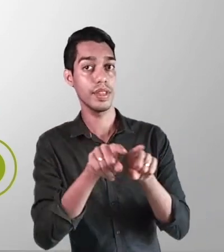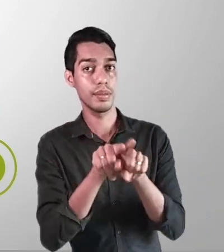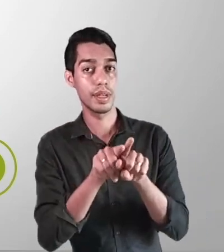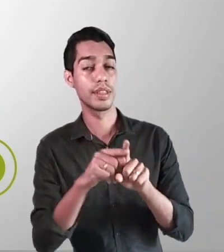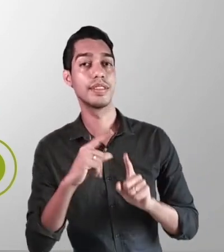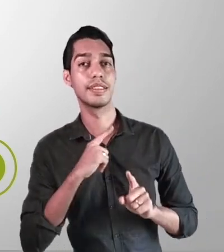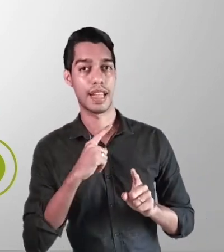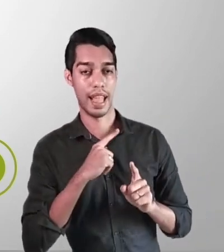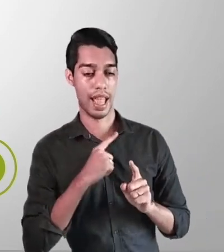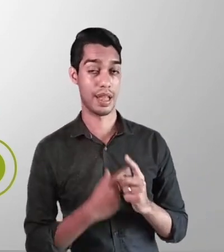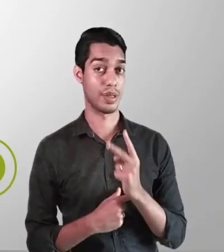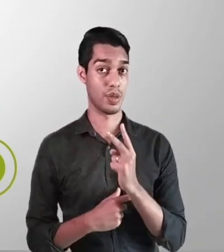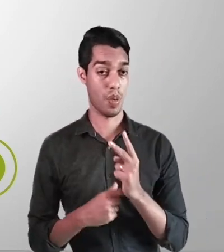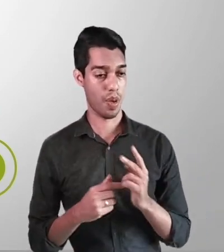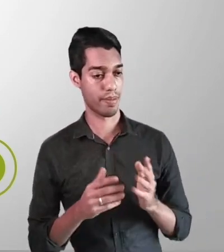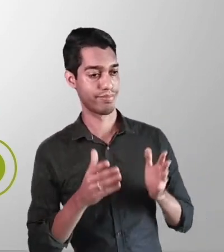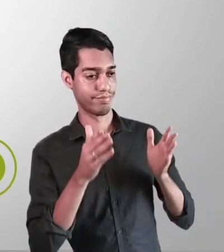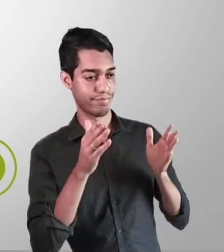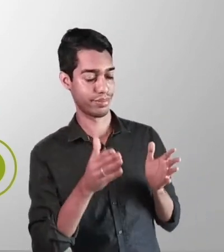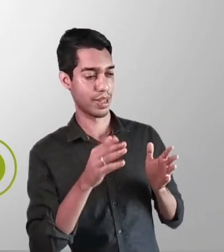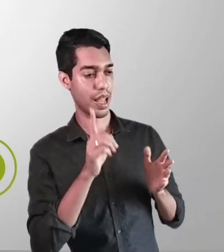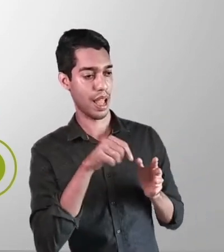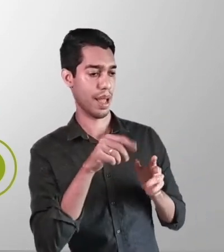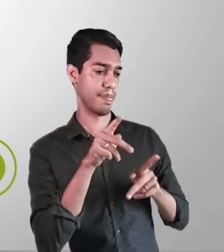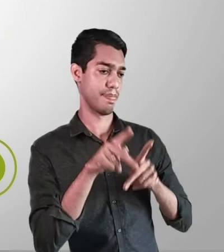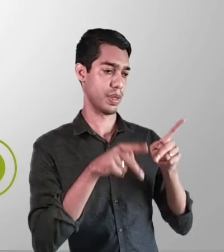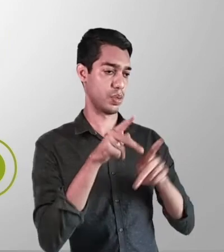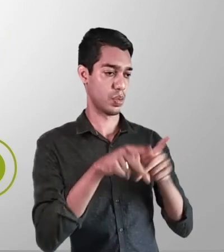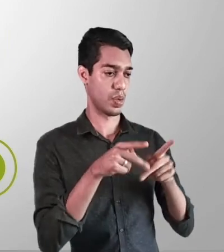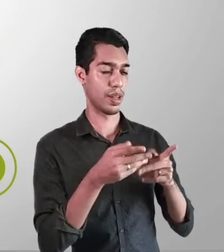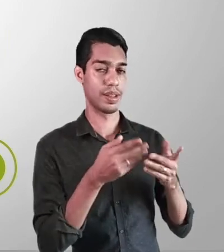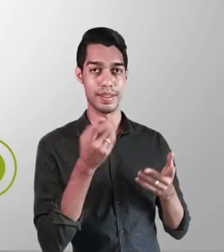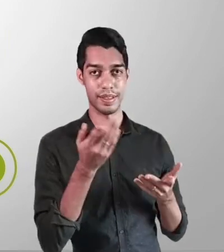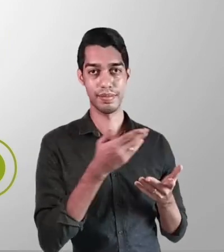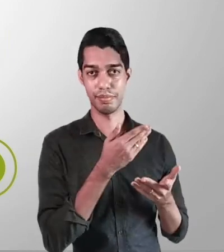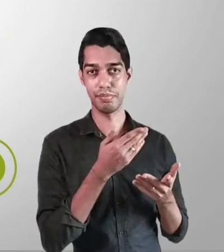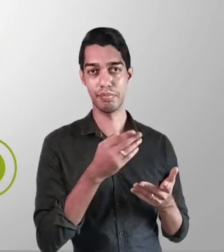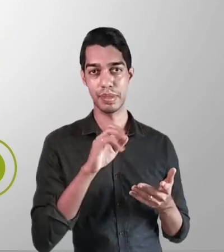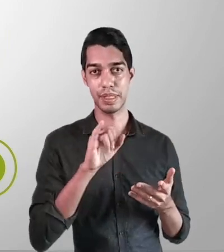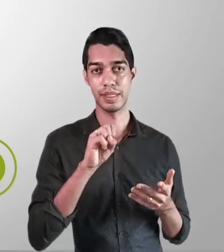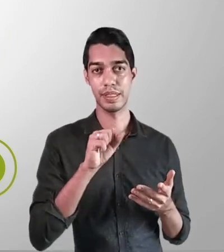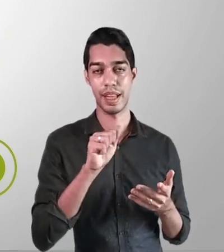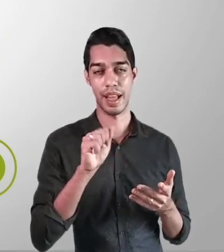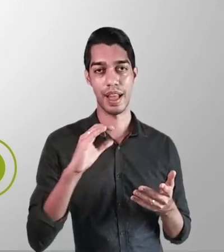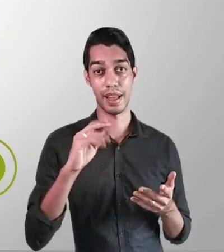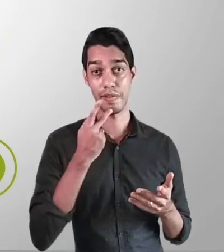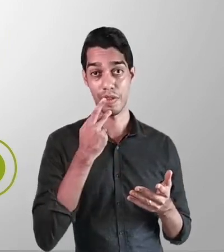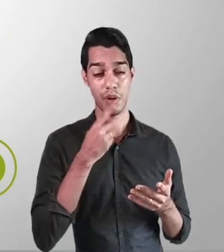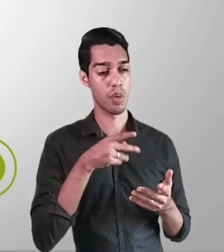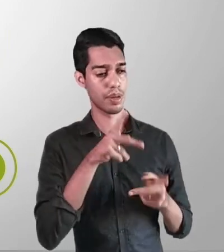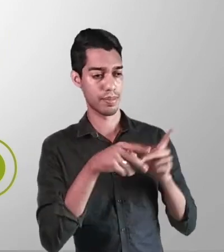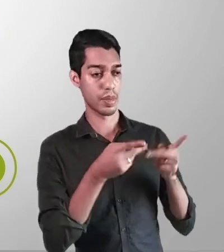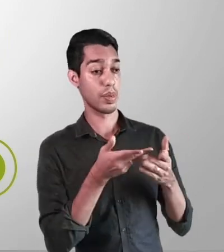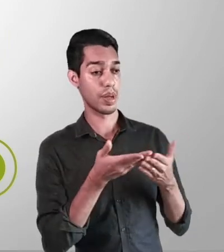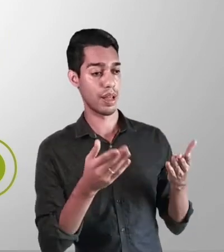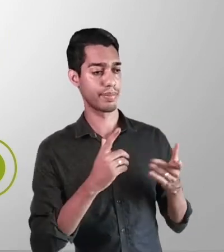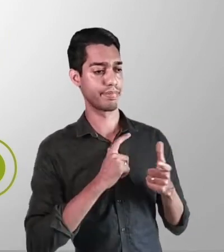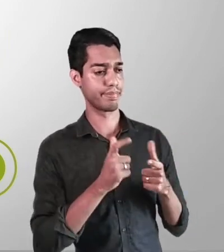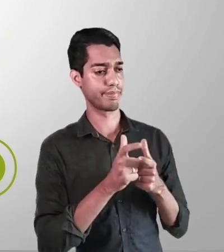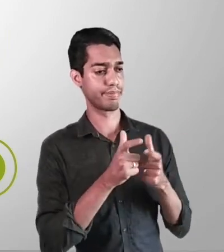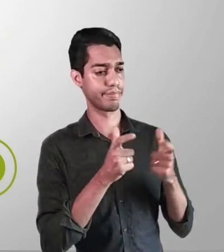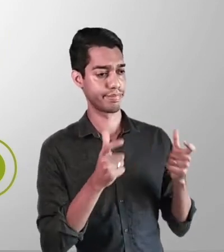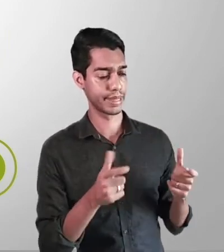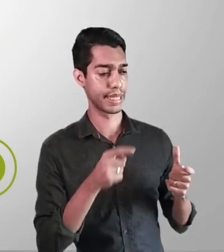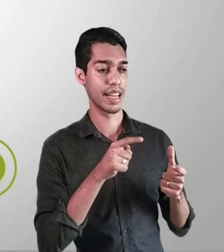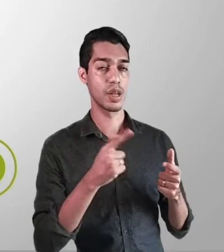lado, uma parte relevante da população, conforme colocado pelo Isaac, de que ainda não tem acesso nenhum